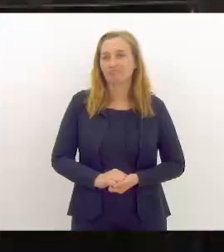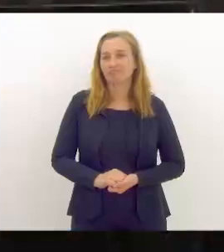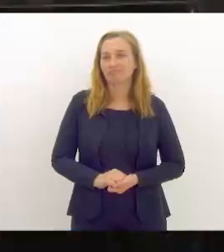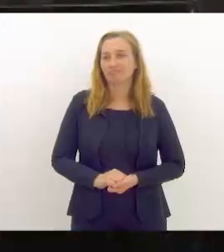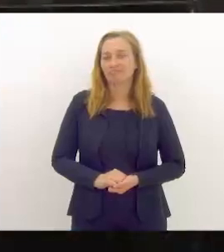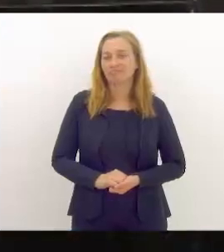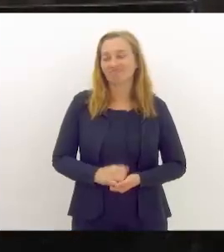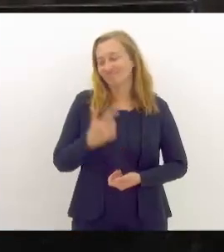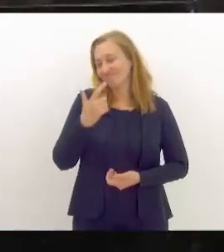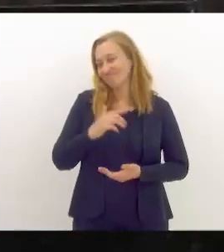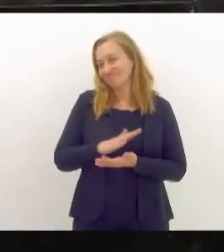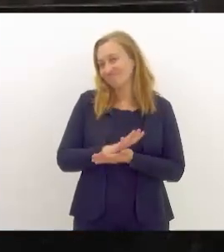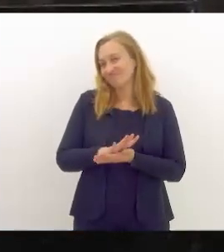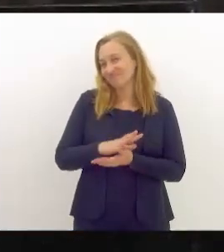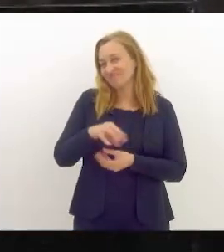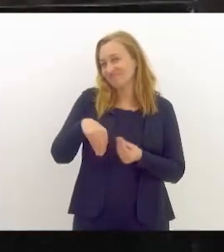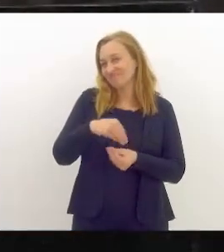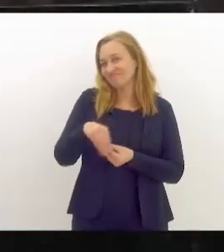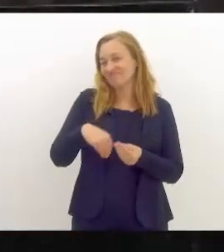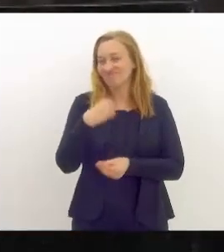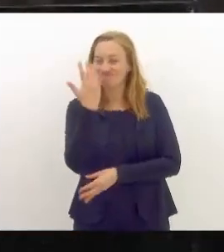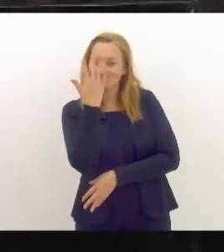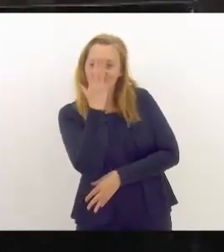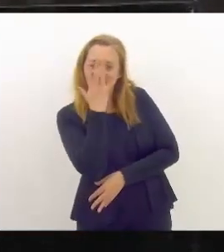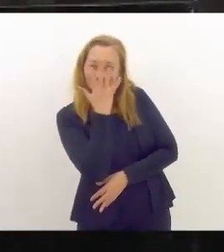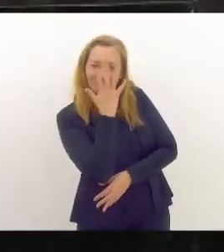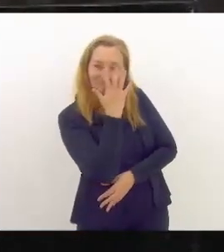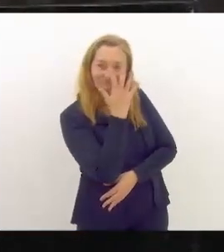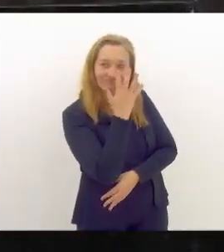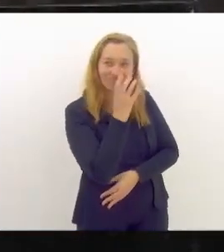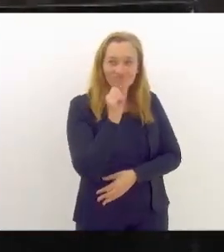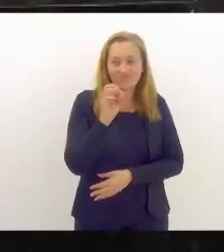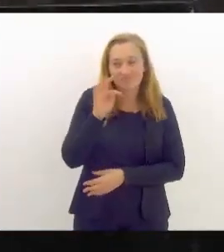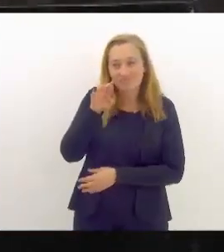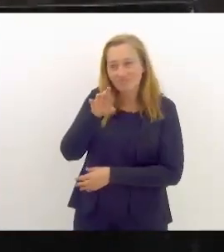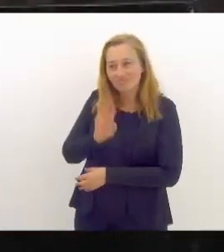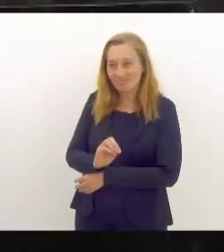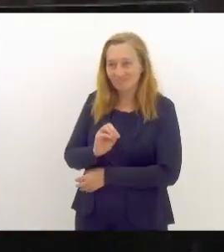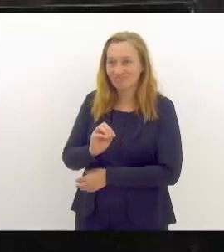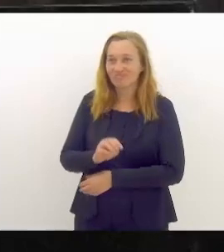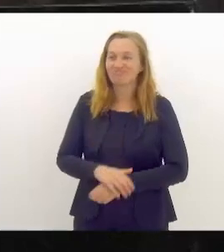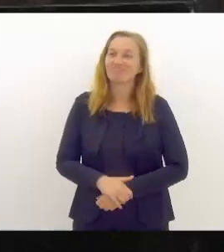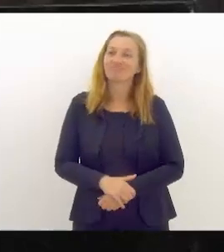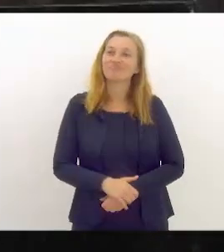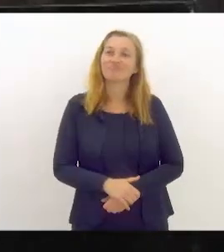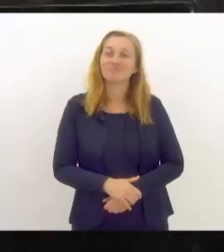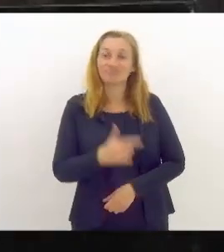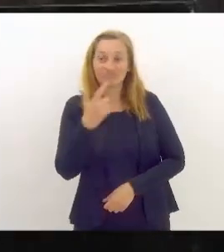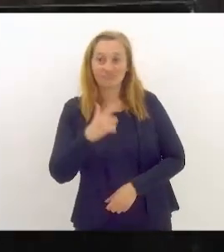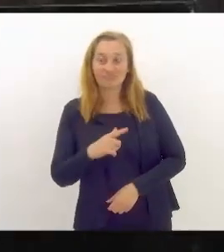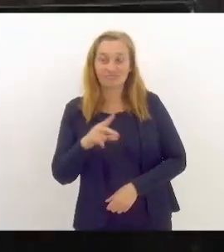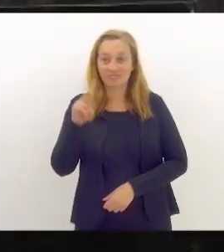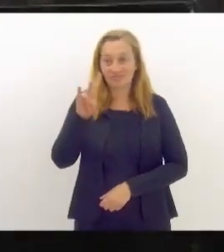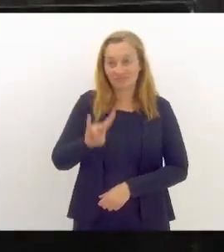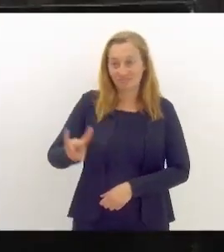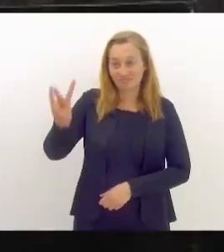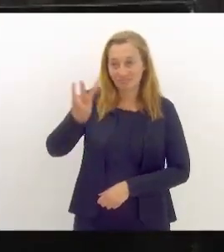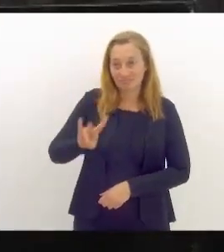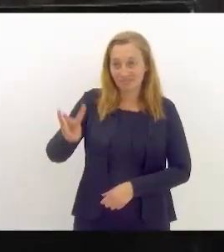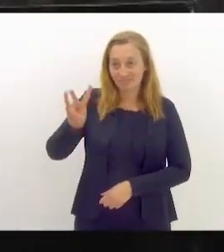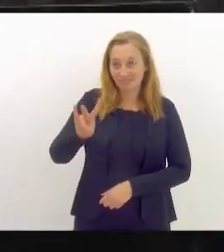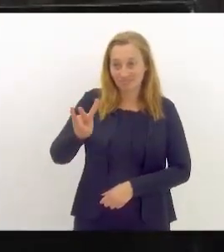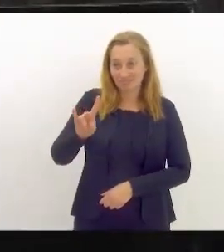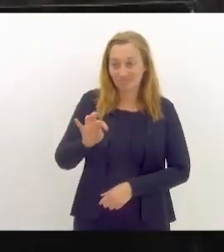Eu nada mais sou do que uma mistura do carnaval do Salgueiro eu sou de Vila Isabel da terra de